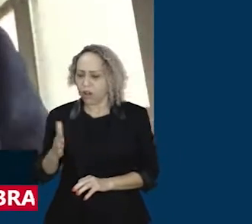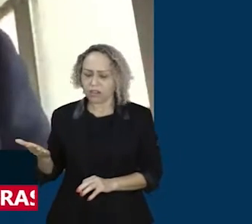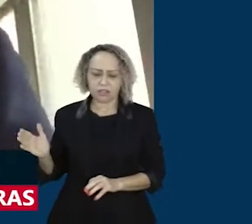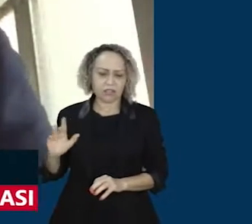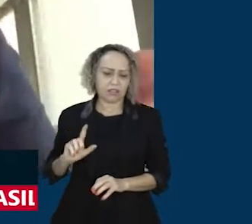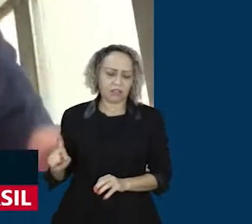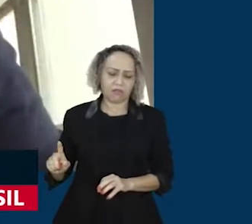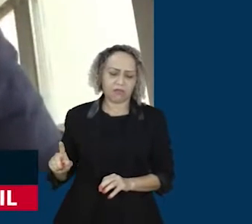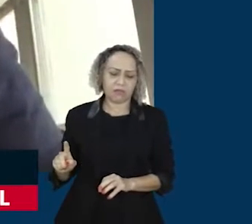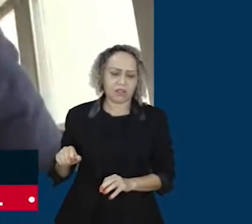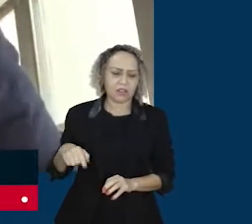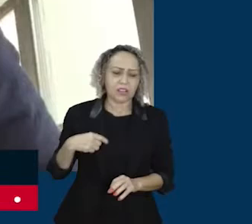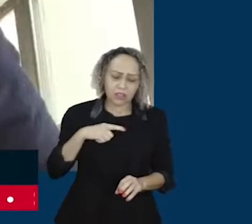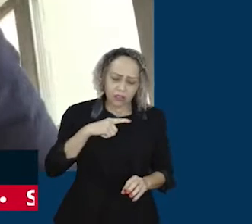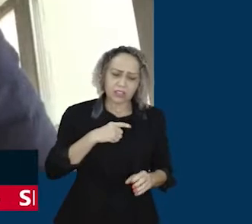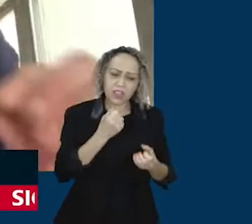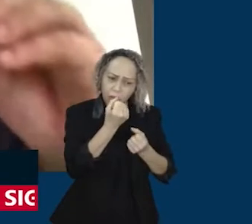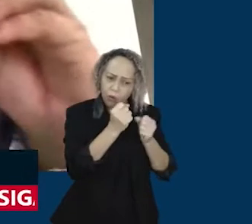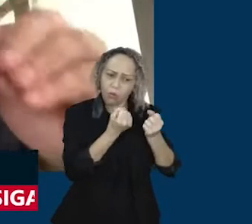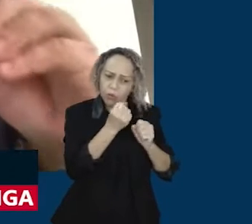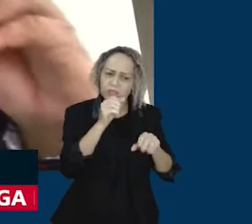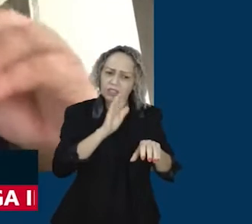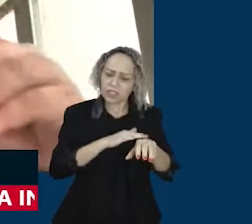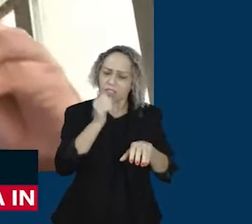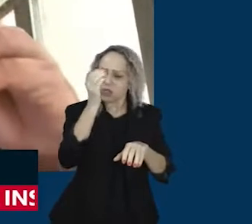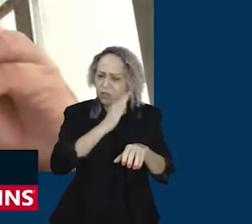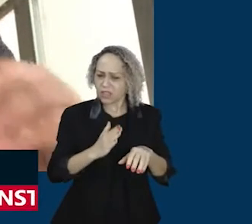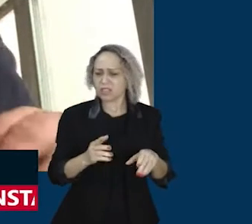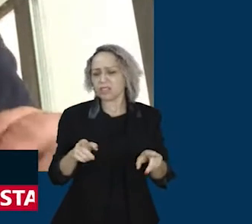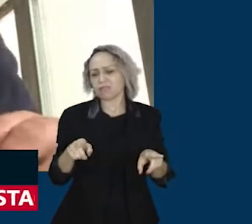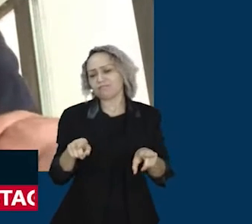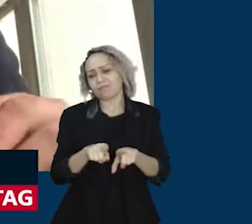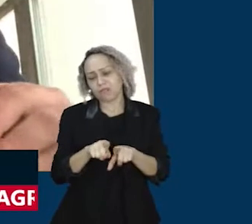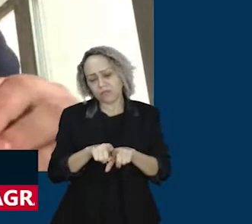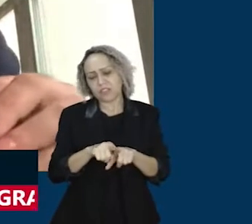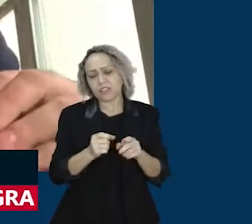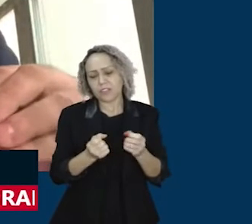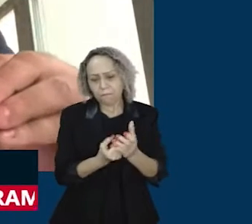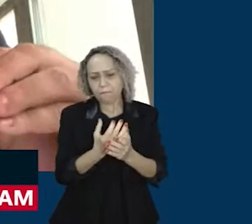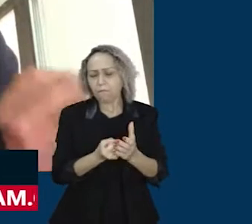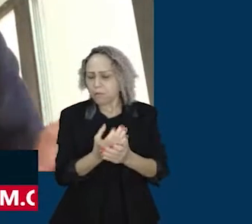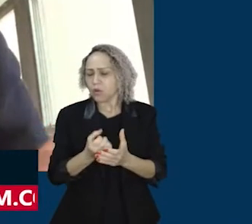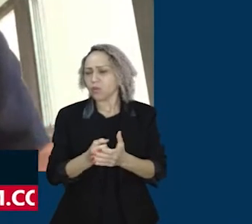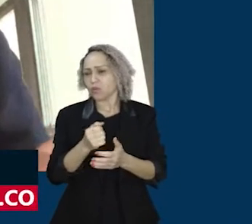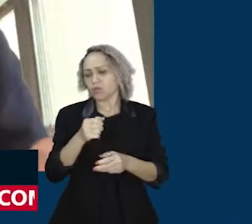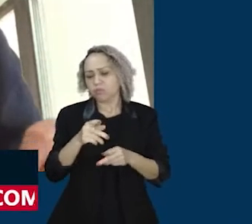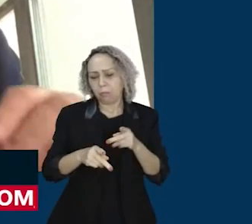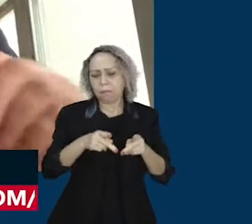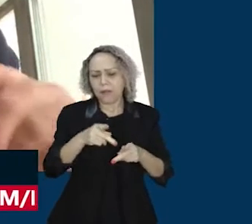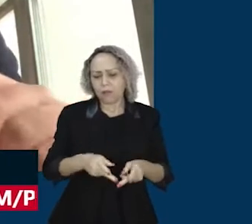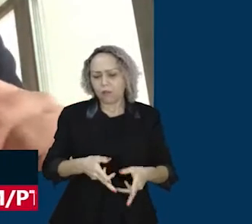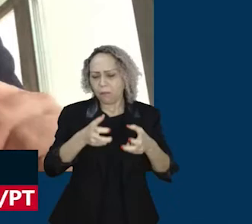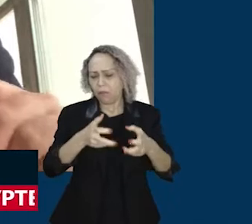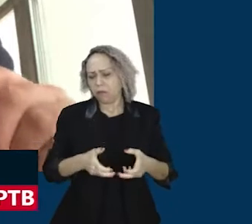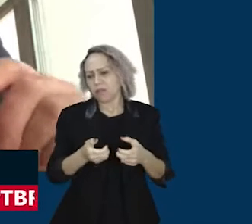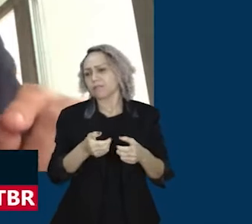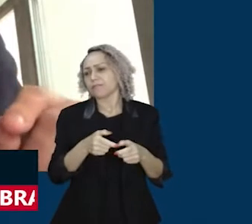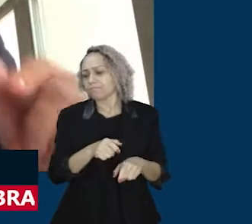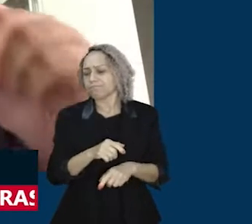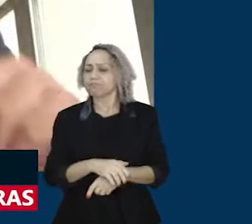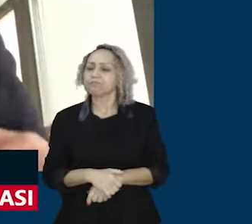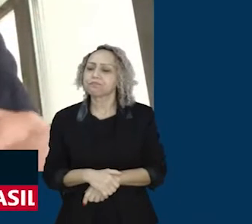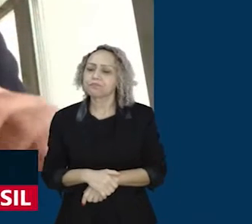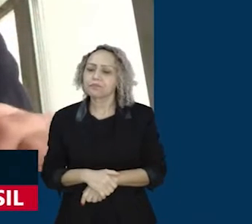gente não tivesse absolutamente nenhuma produção doméstica. Então, é de uma gravidade muito severa, principalmente